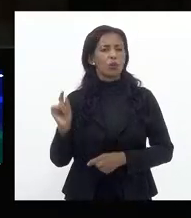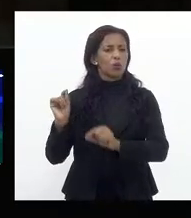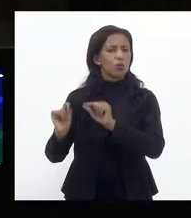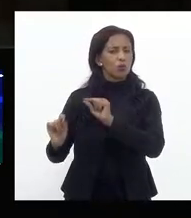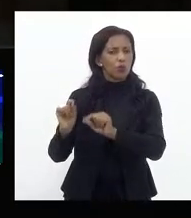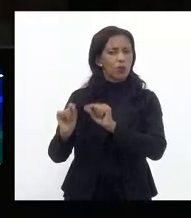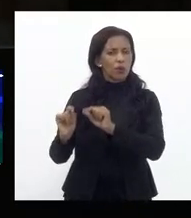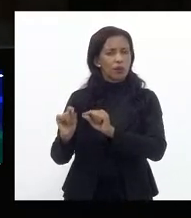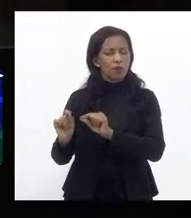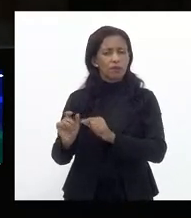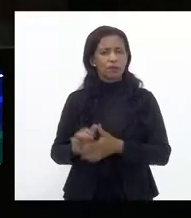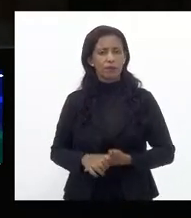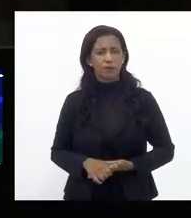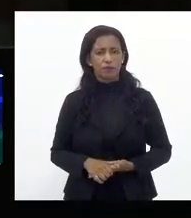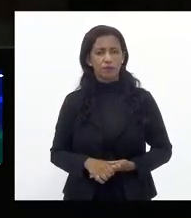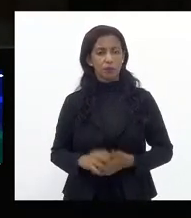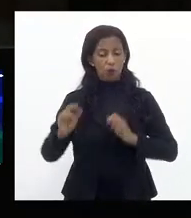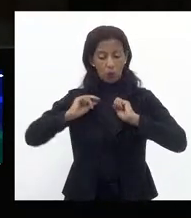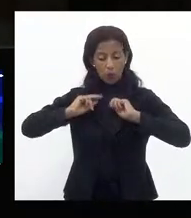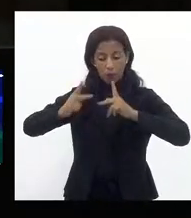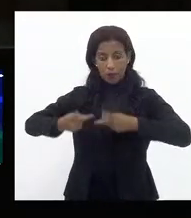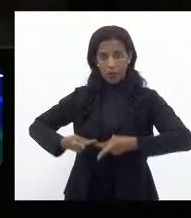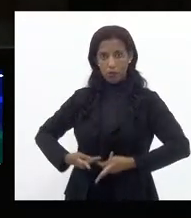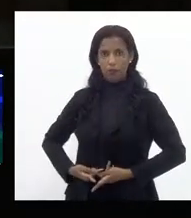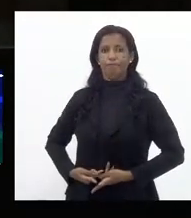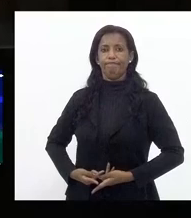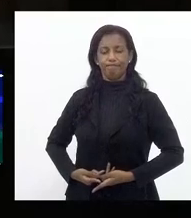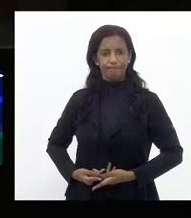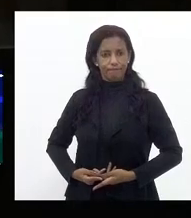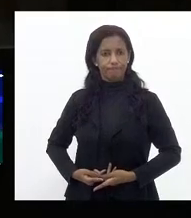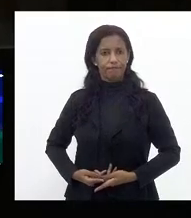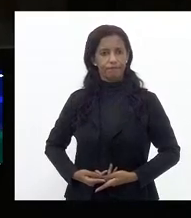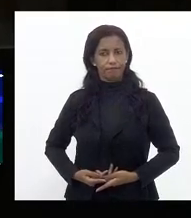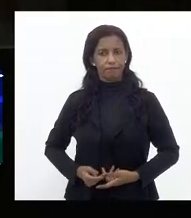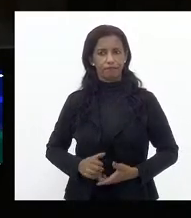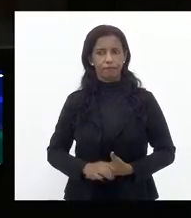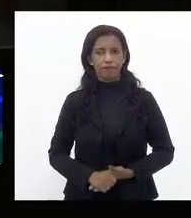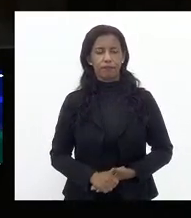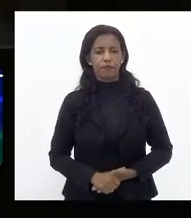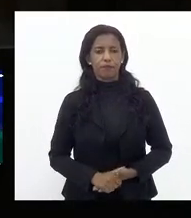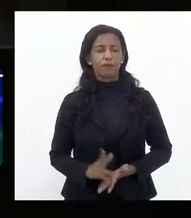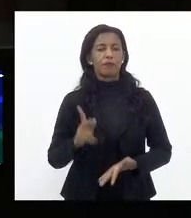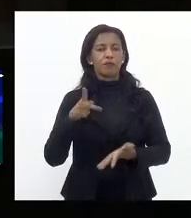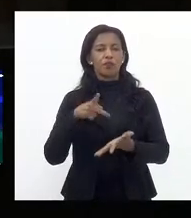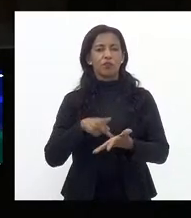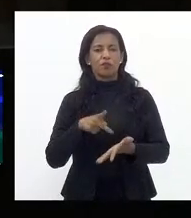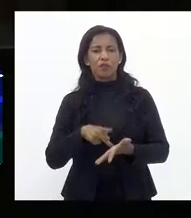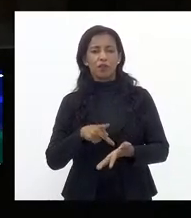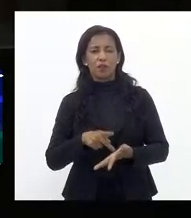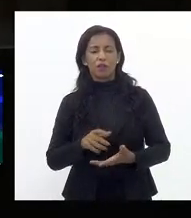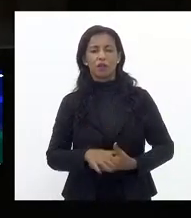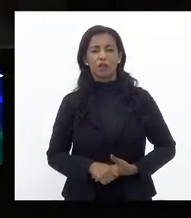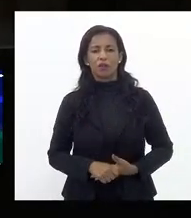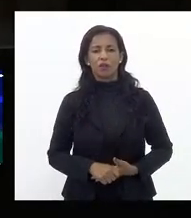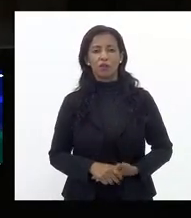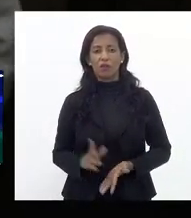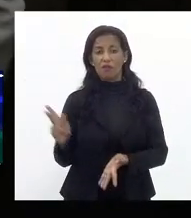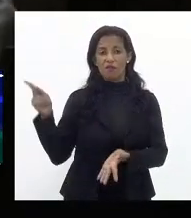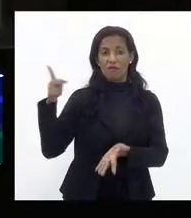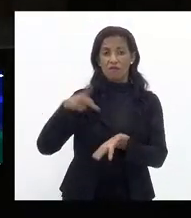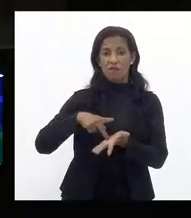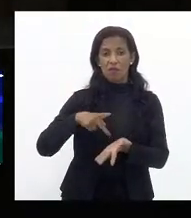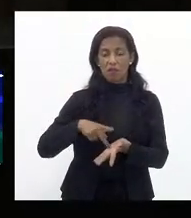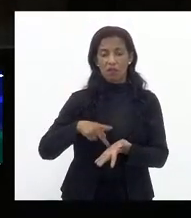seja humano, daquilo que seja realmente